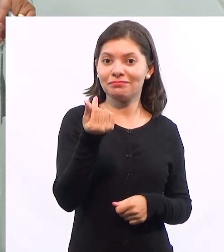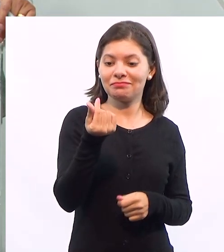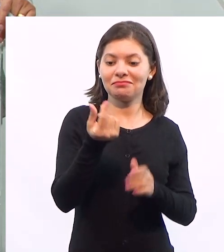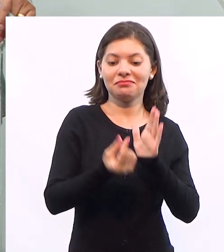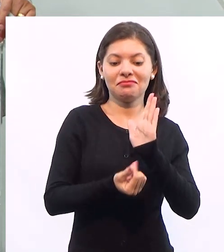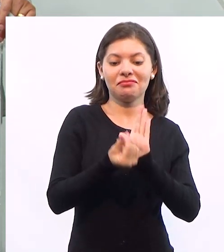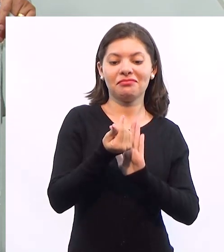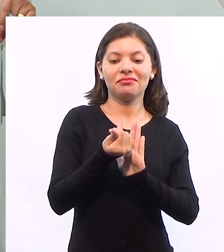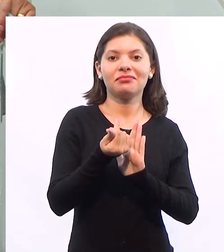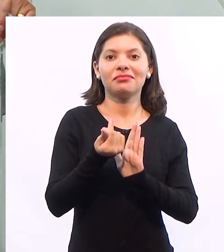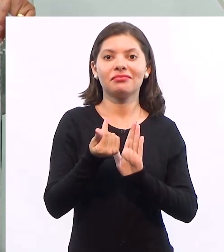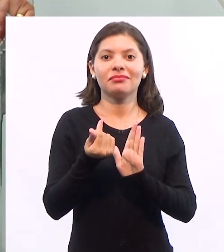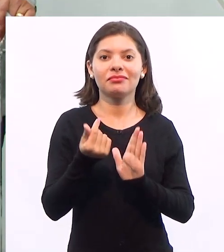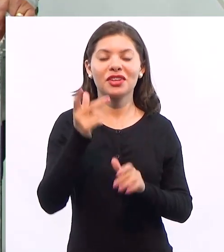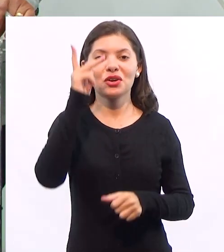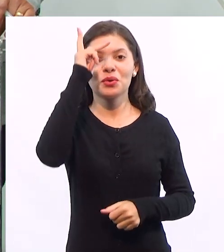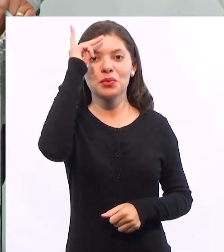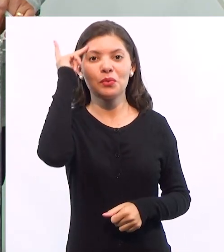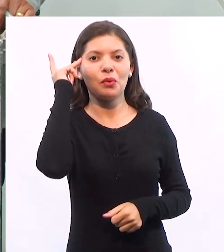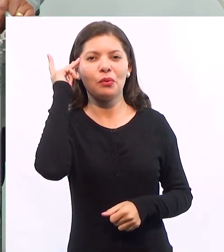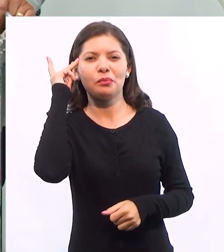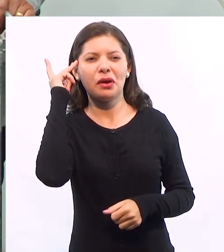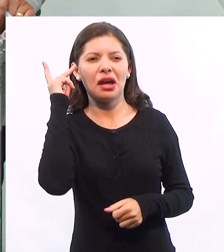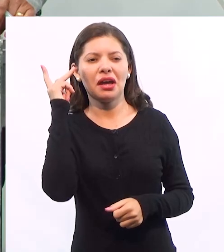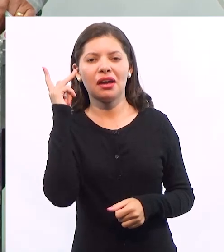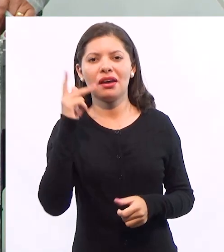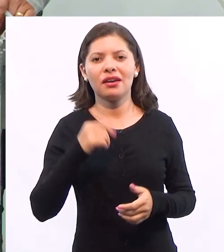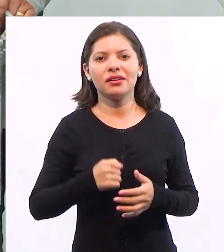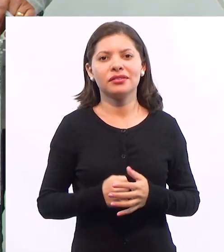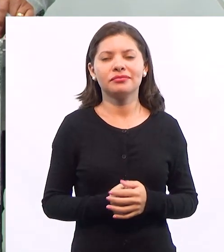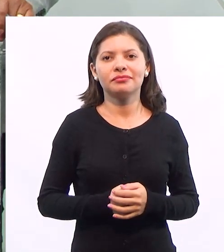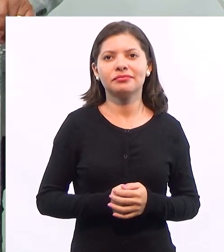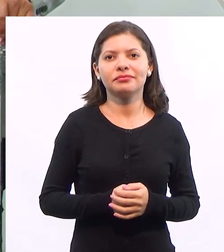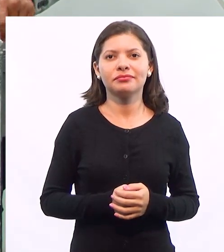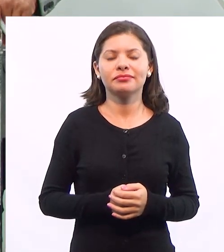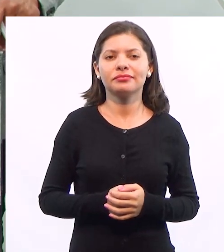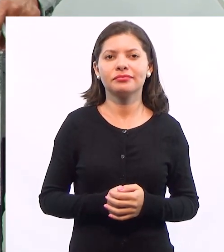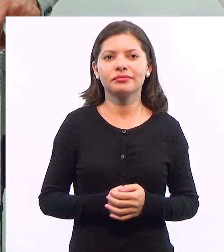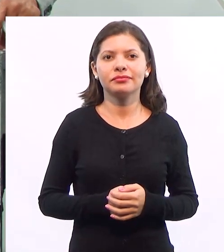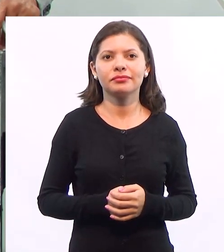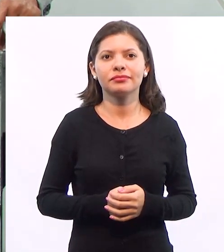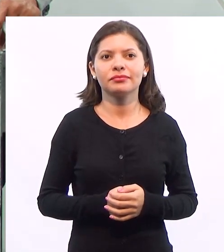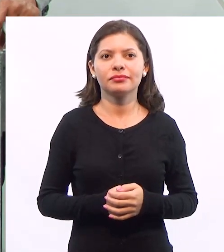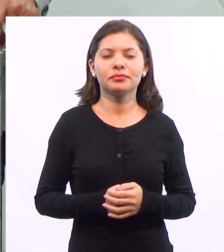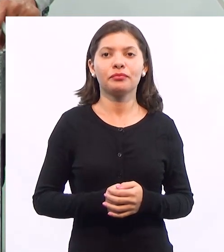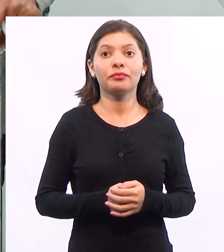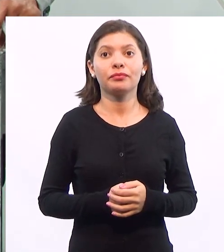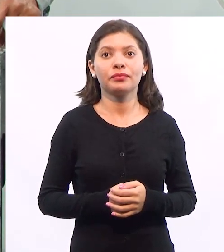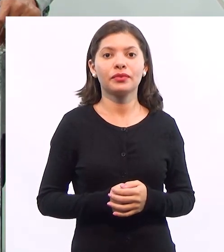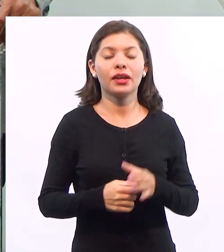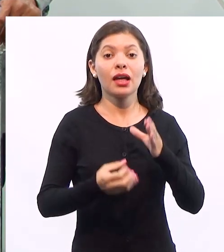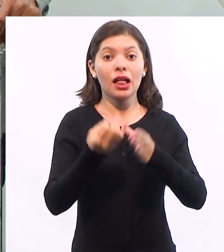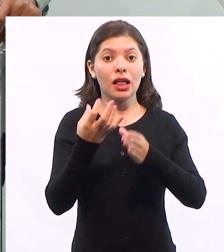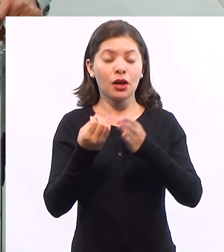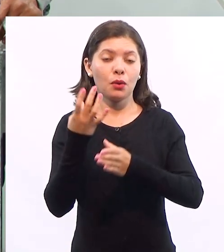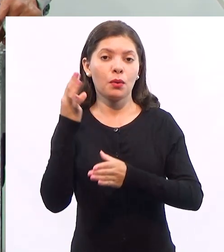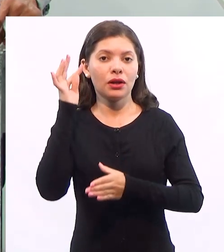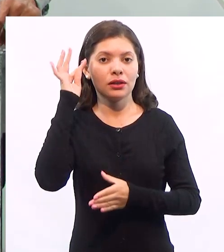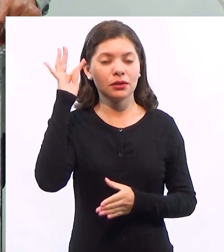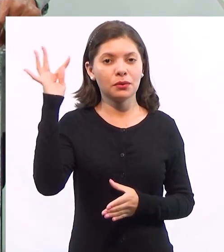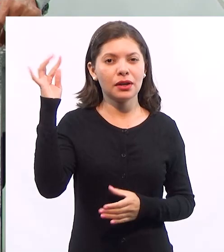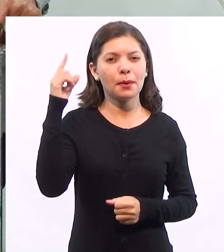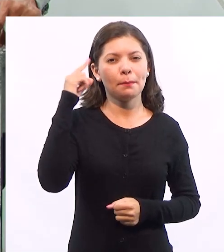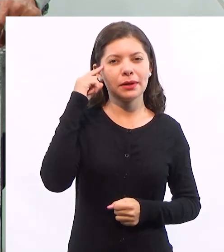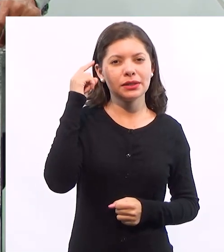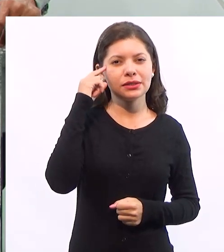o homem, por natureza, ele é preguiçoso. Tá? Né? Douglas MacGregor criou essa teoria, ele pensava da seguinte